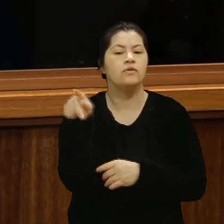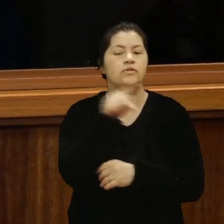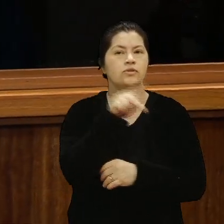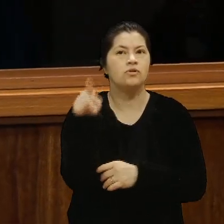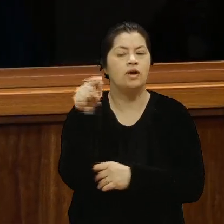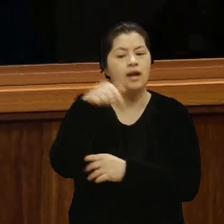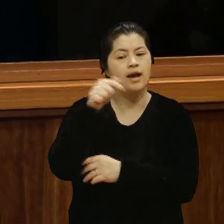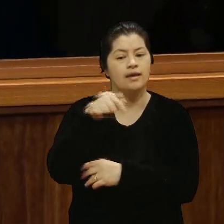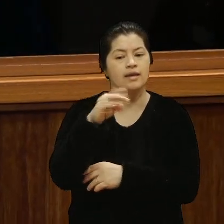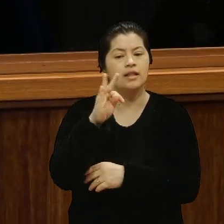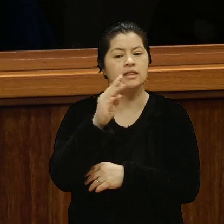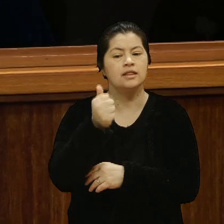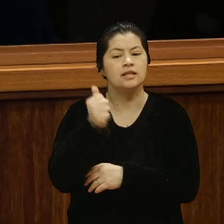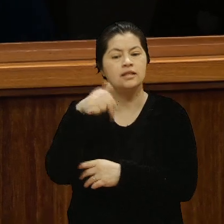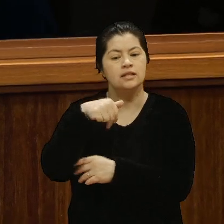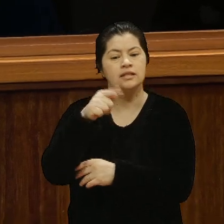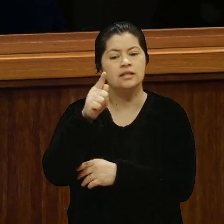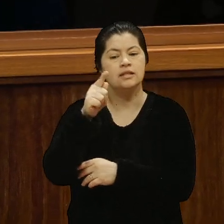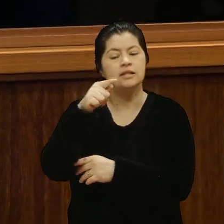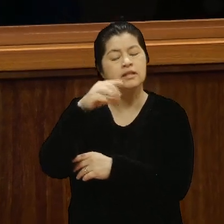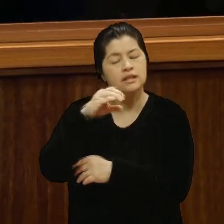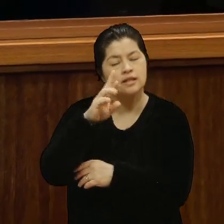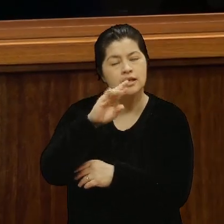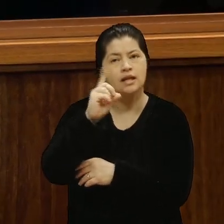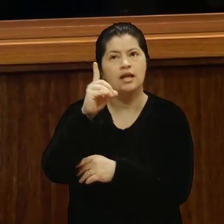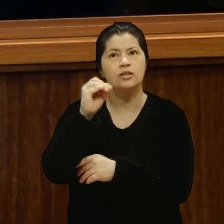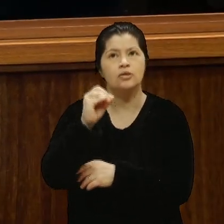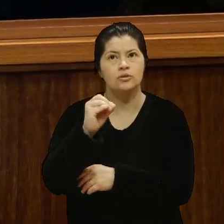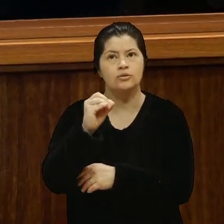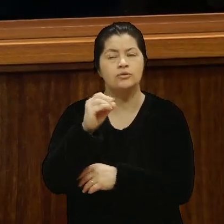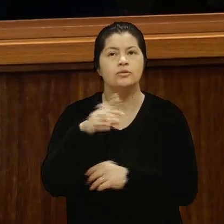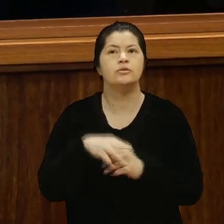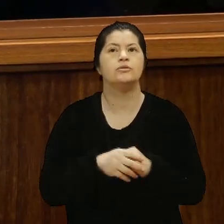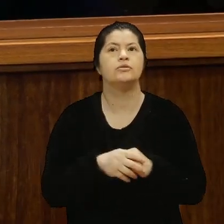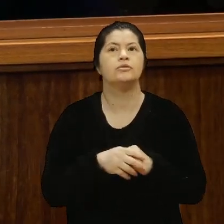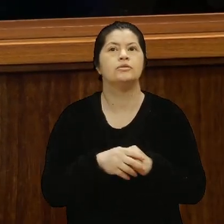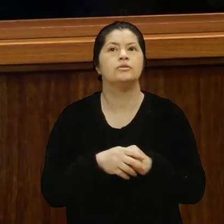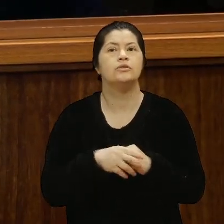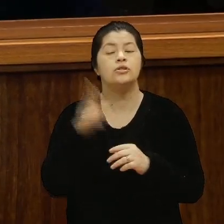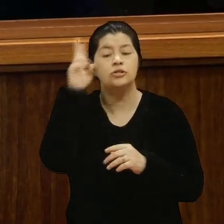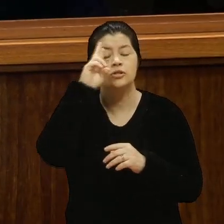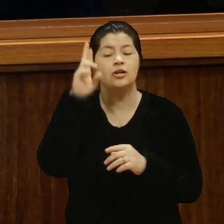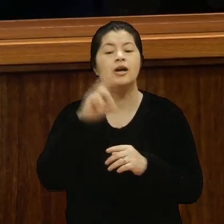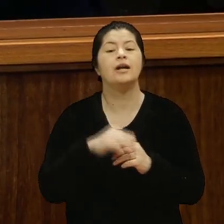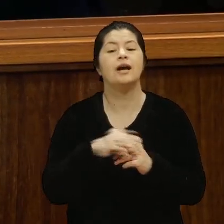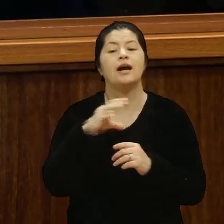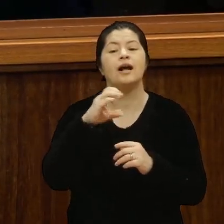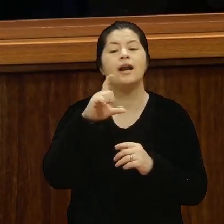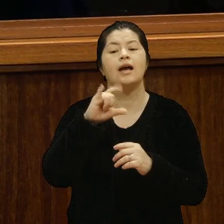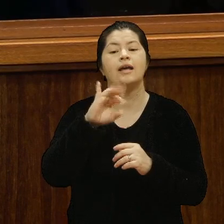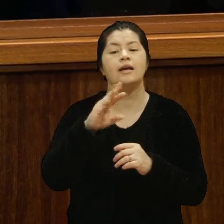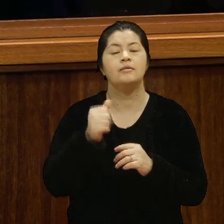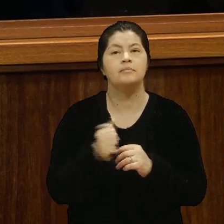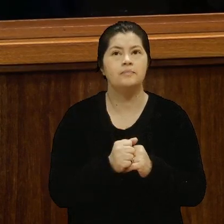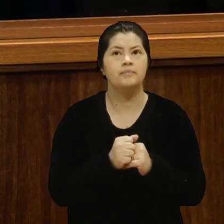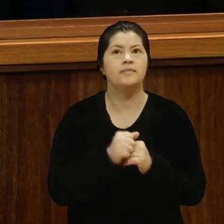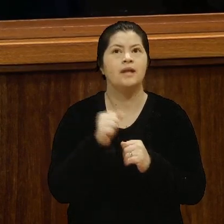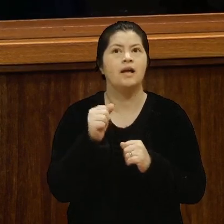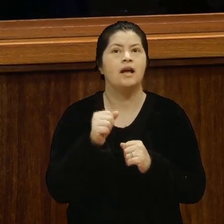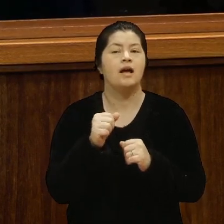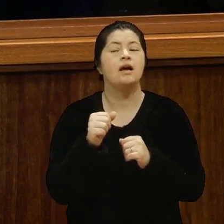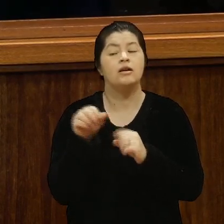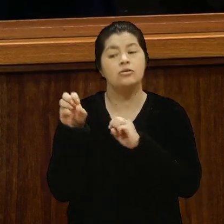aqui do Tancredo, com a diretora Clélia, né, por essa homenagem. Eu lecionei